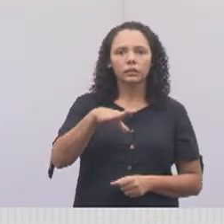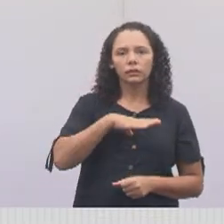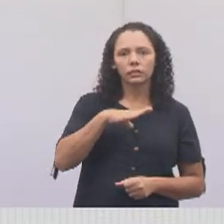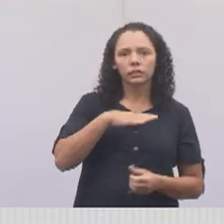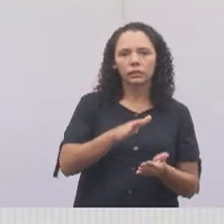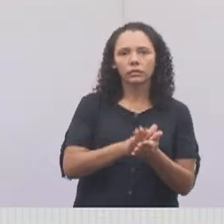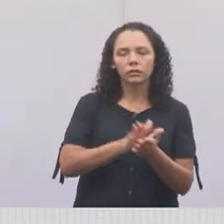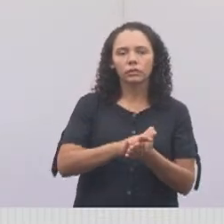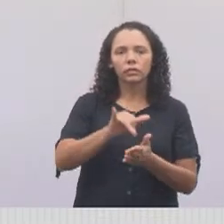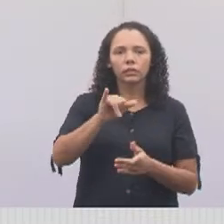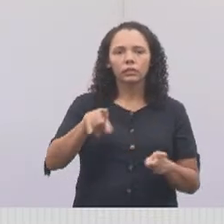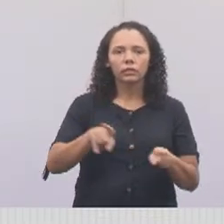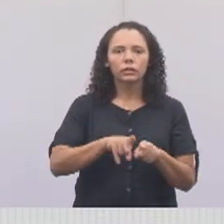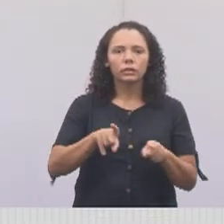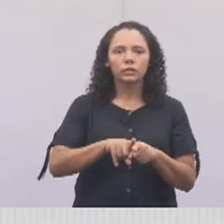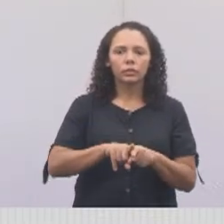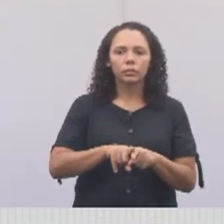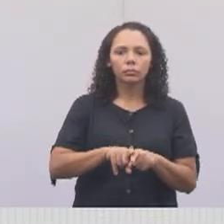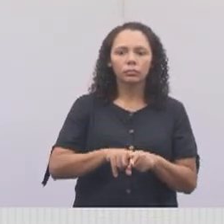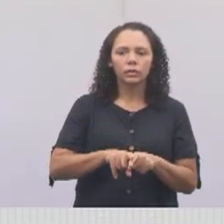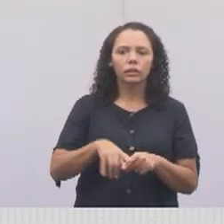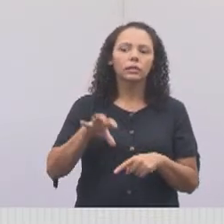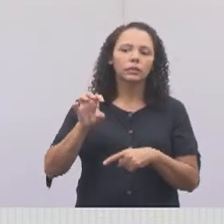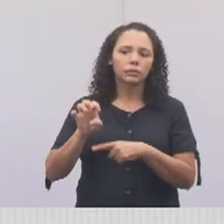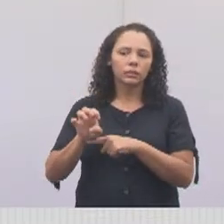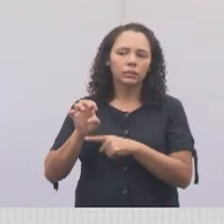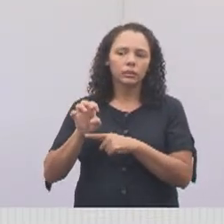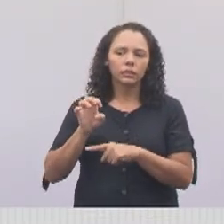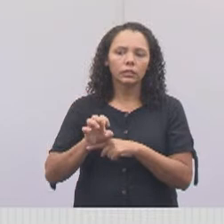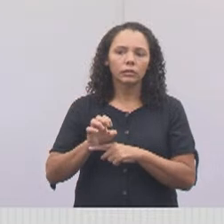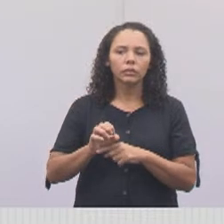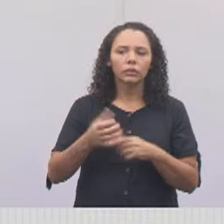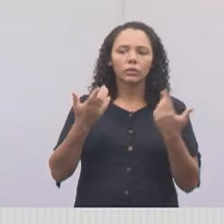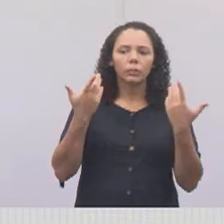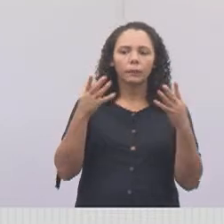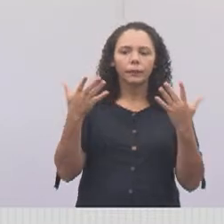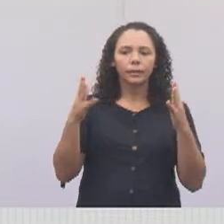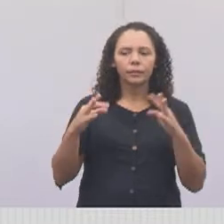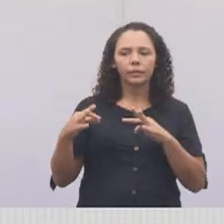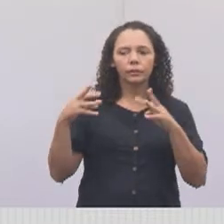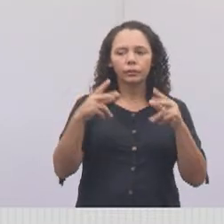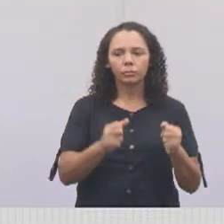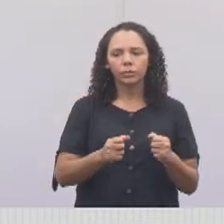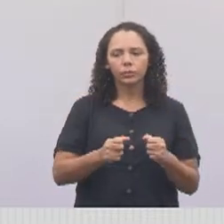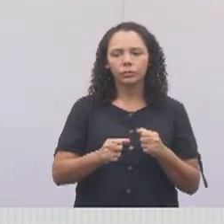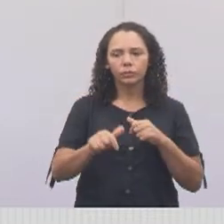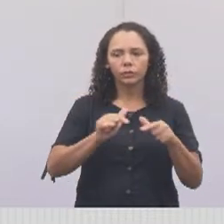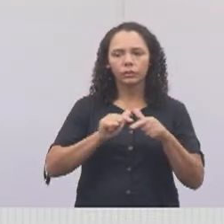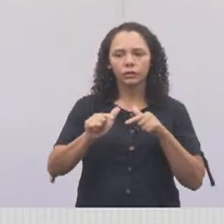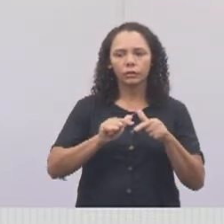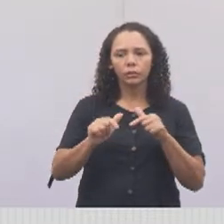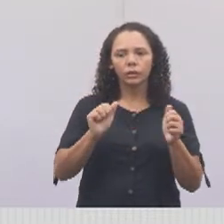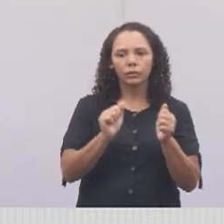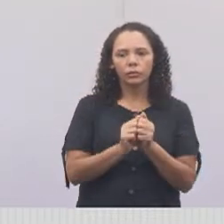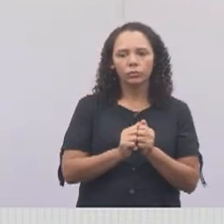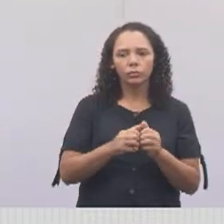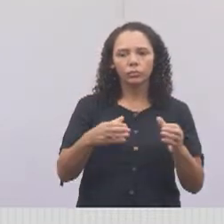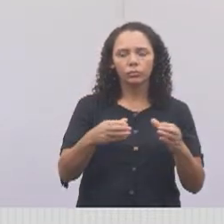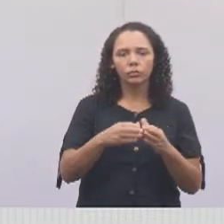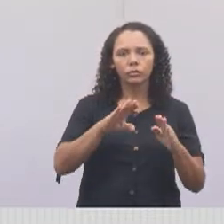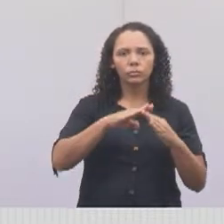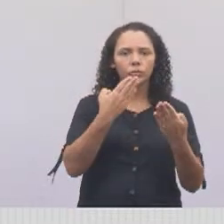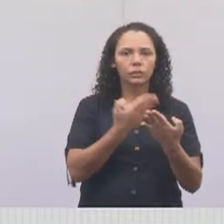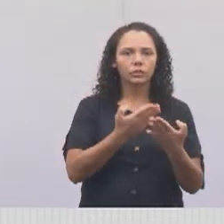município e também na rede estadual de ensino. Então, parabéns por tudo que vocês fazem junto à comunidade escolar,